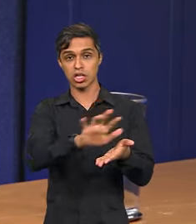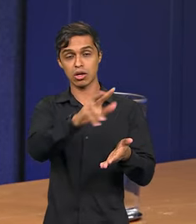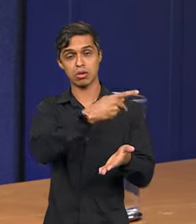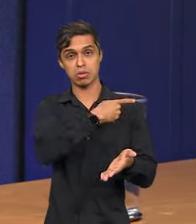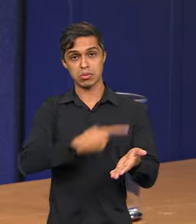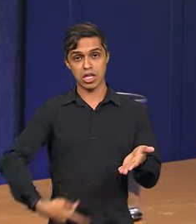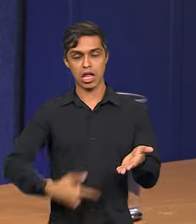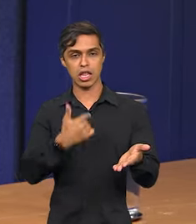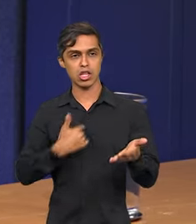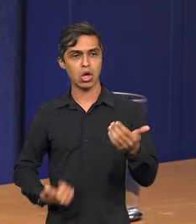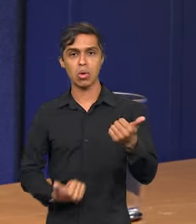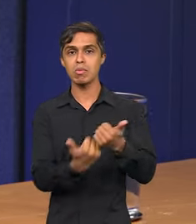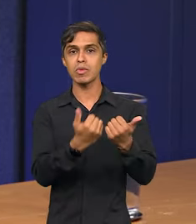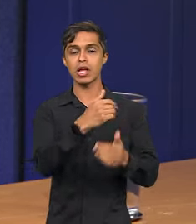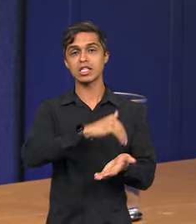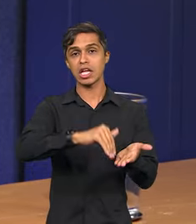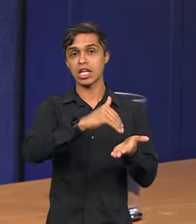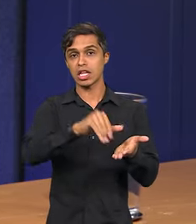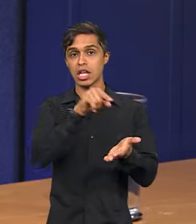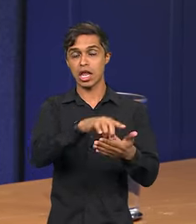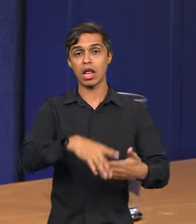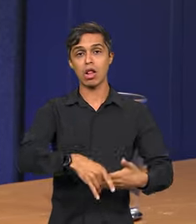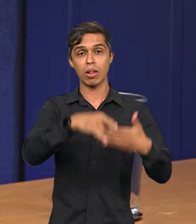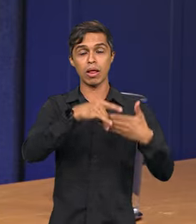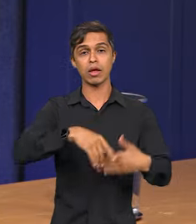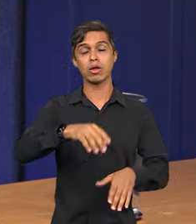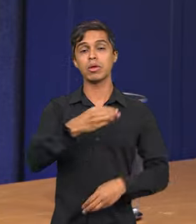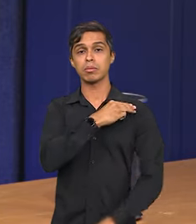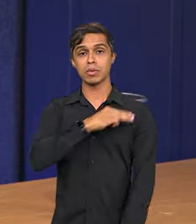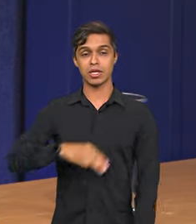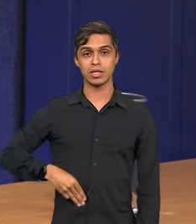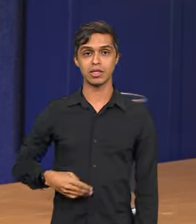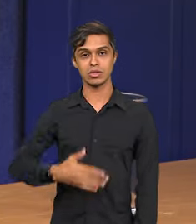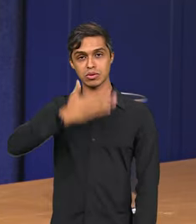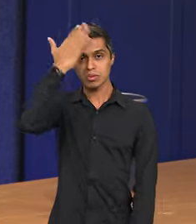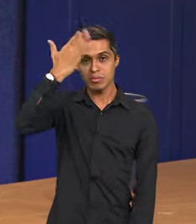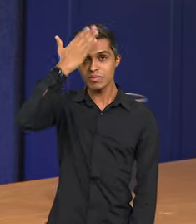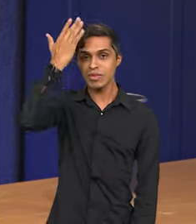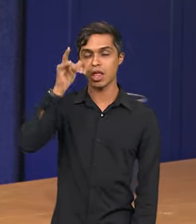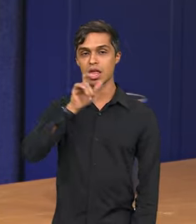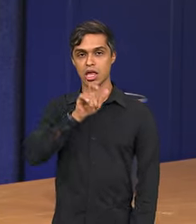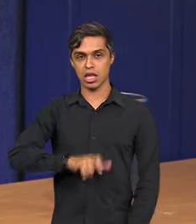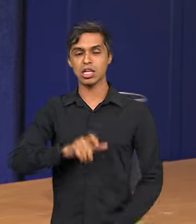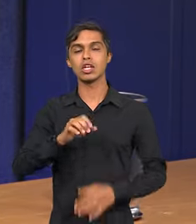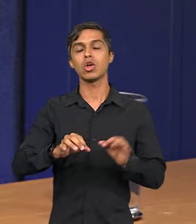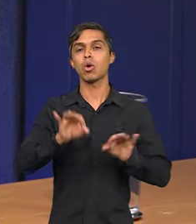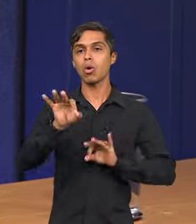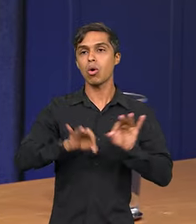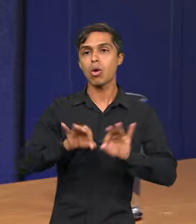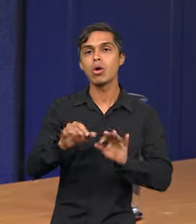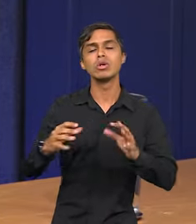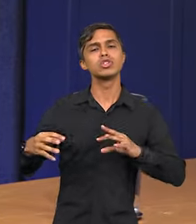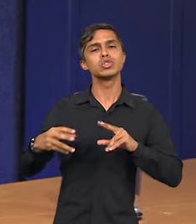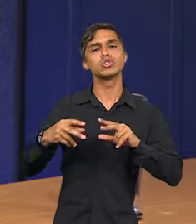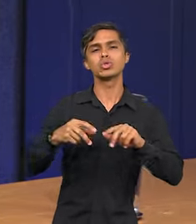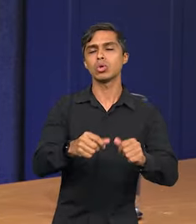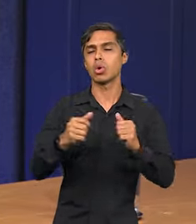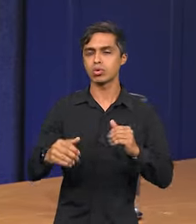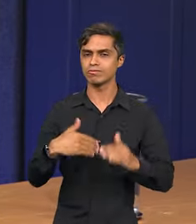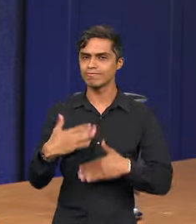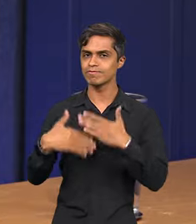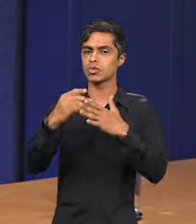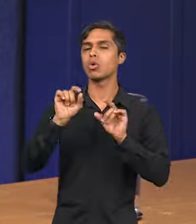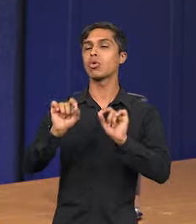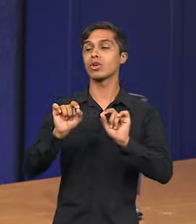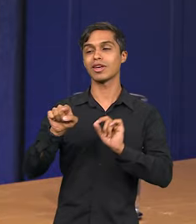presidência da república a Secretaria Geral é liderada pelo Ministro Márcio Macedo que coordena essa construção que é